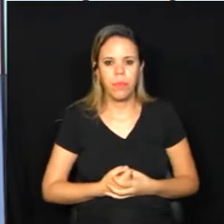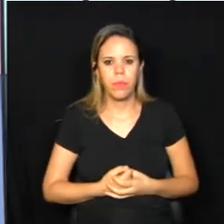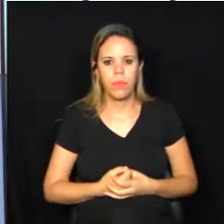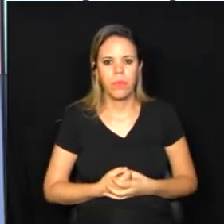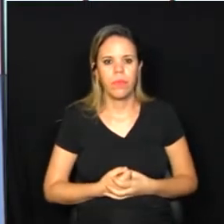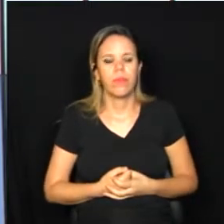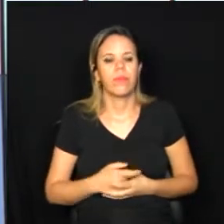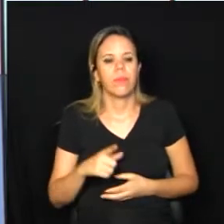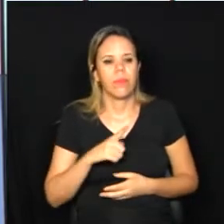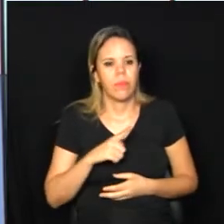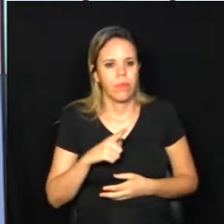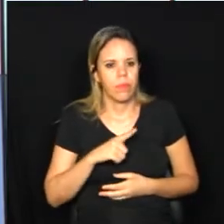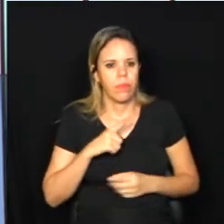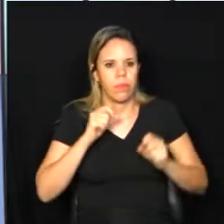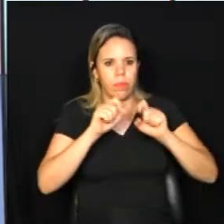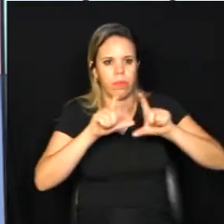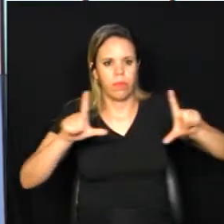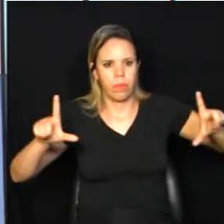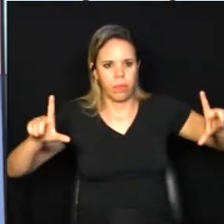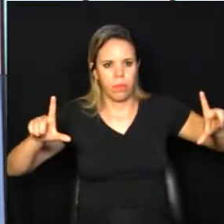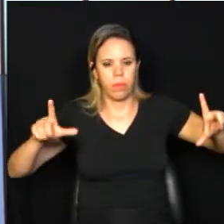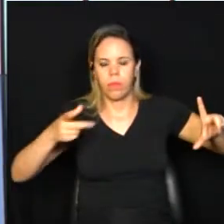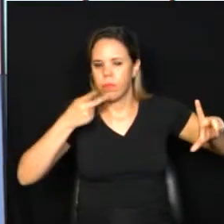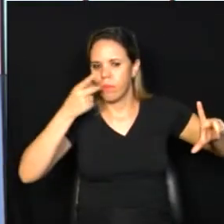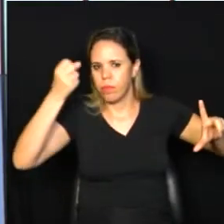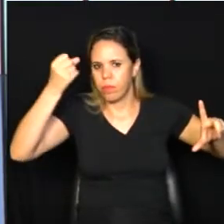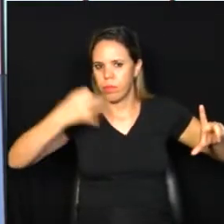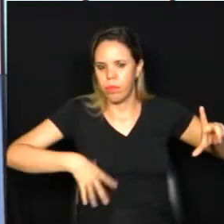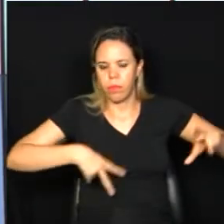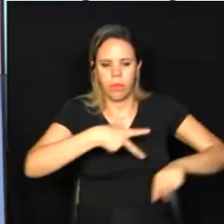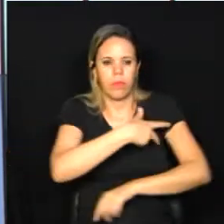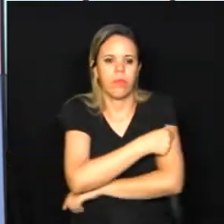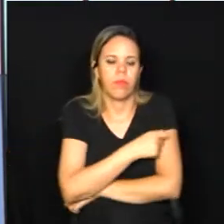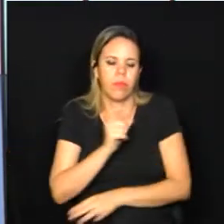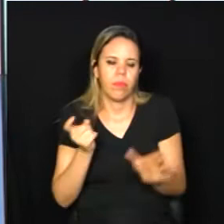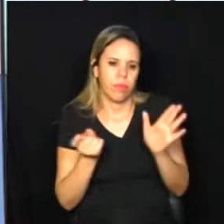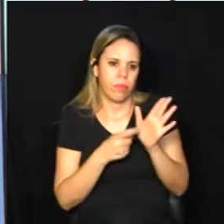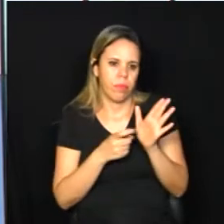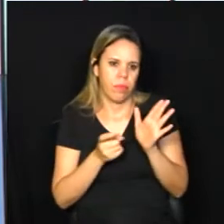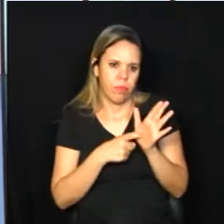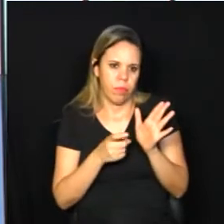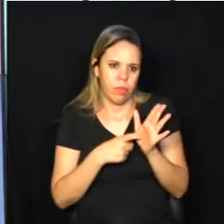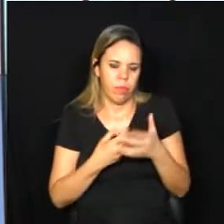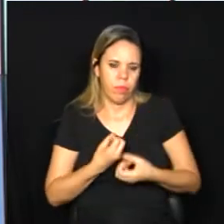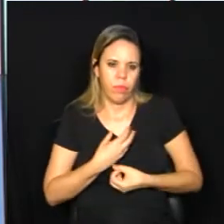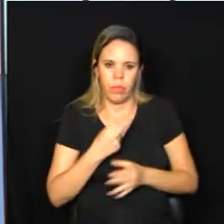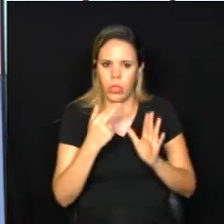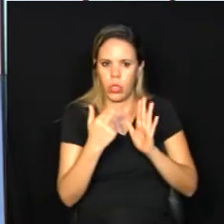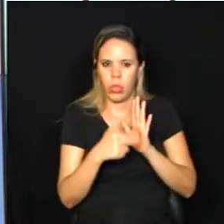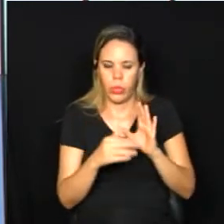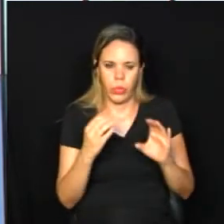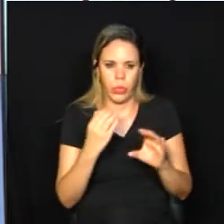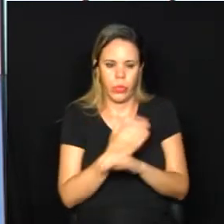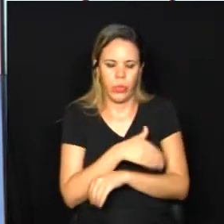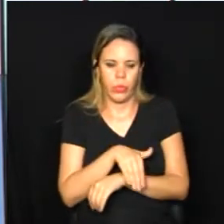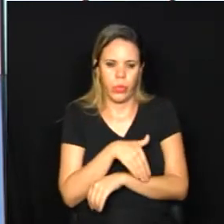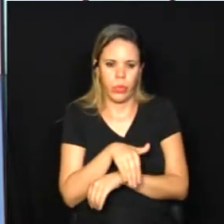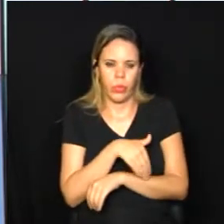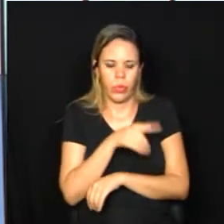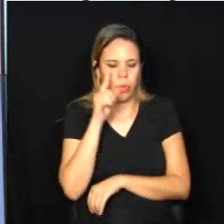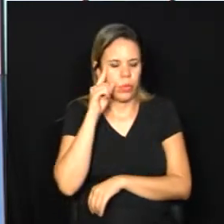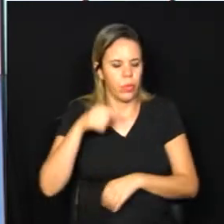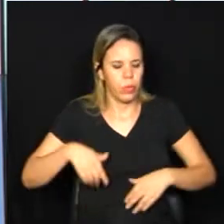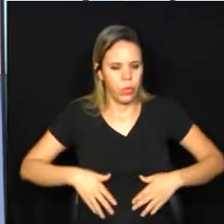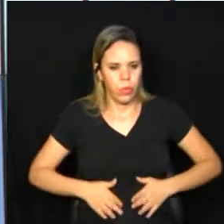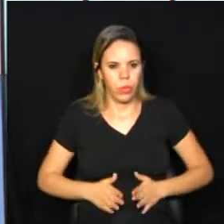www.hortolândia.sp.gov.br. Ali tem um banner falando da vacinação, é só clicar e aí informar o nome completo, o endereço, data de